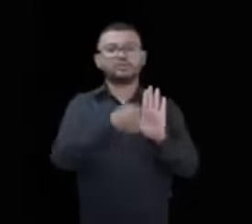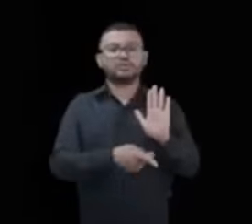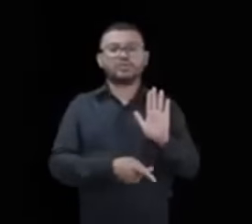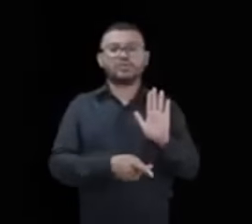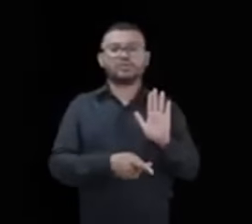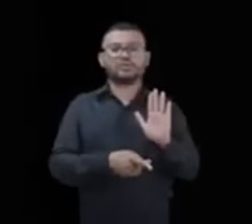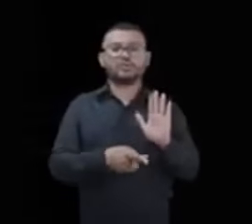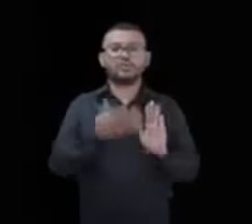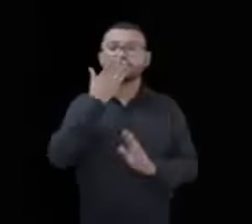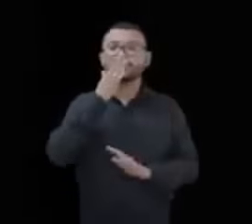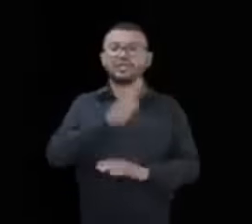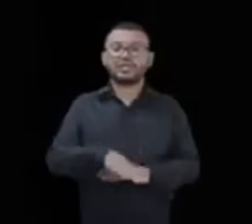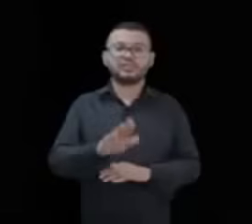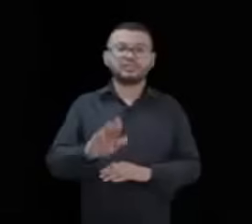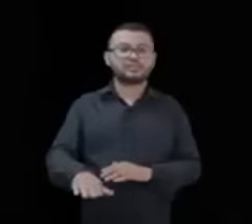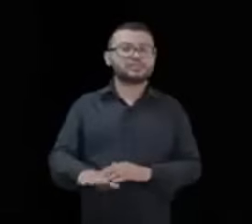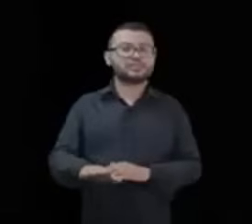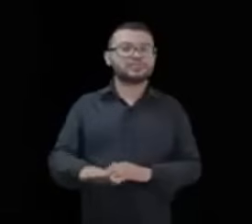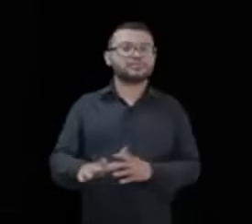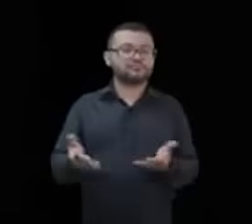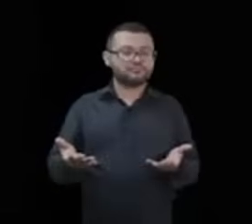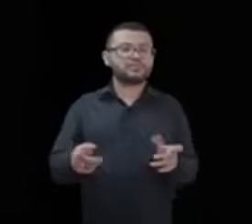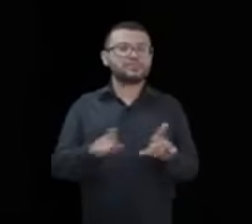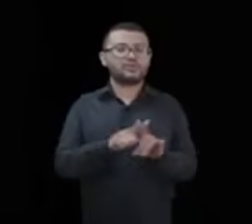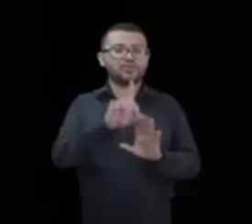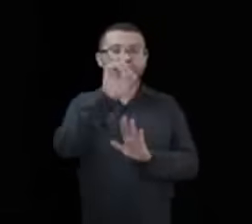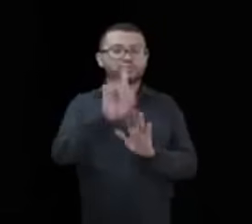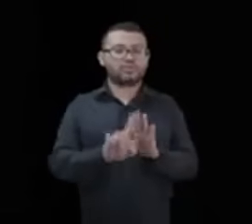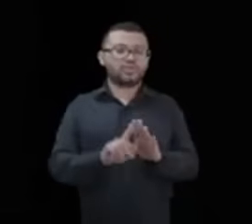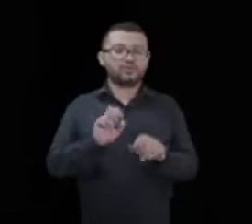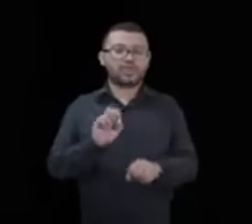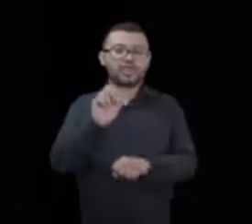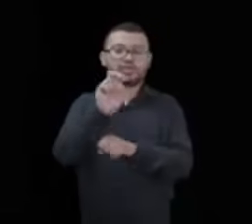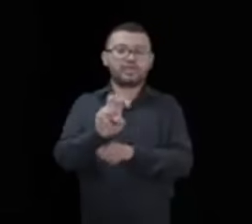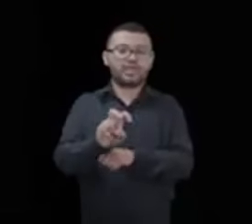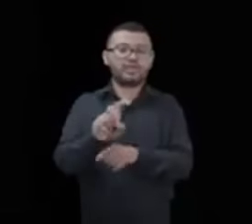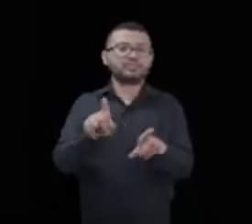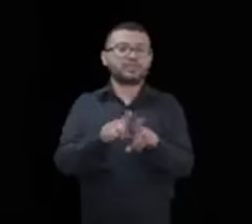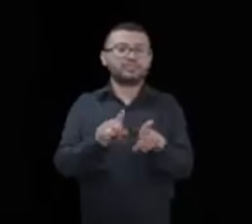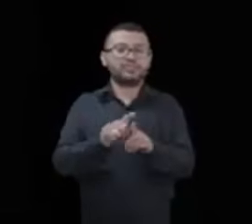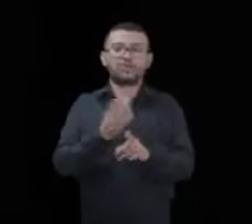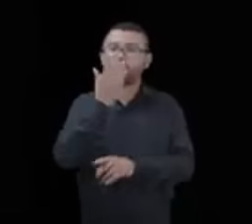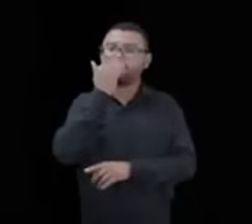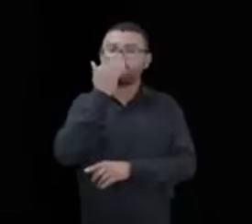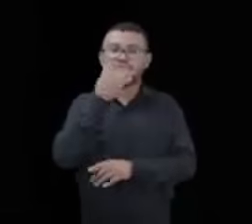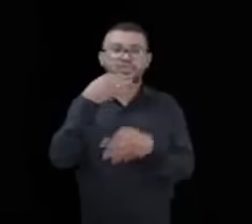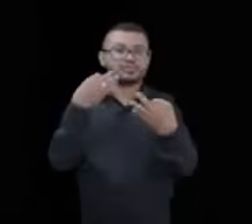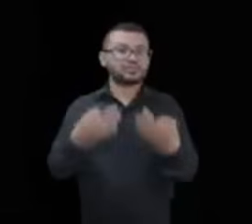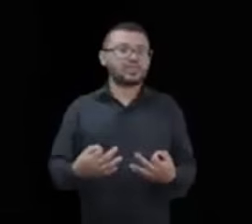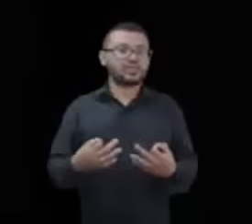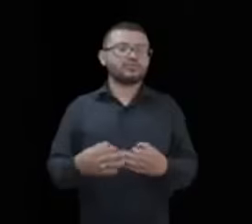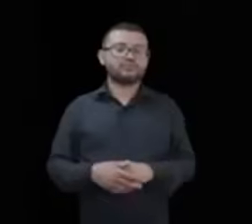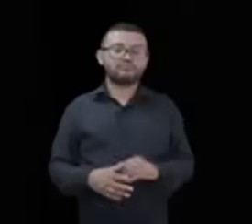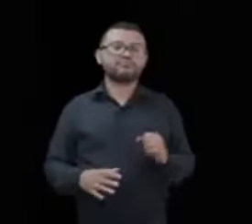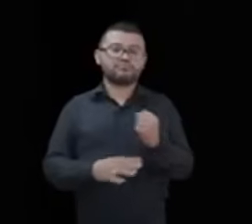da primeira infância, universalize o direito à creche, à segurança alimentar,